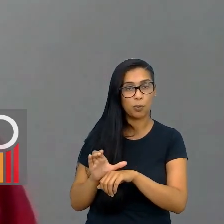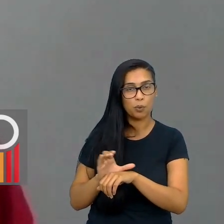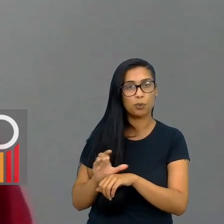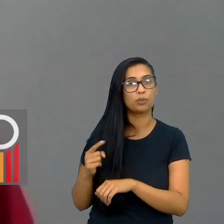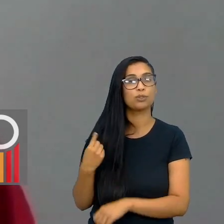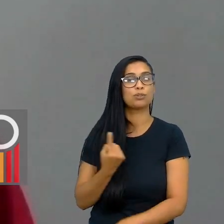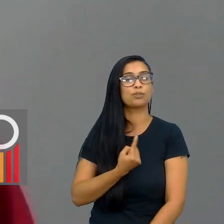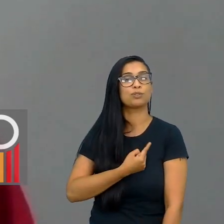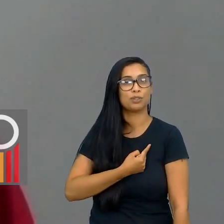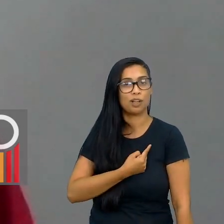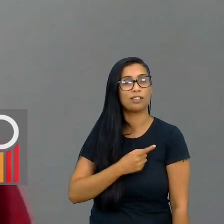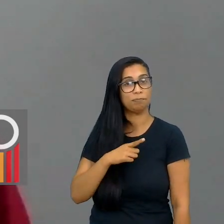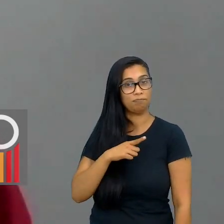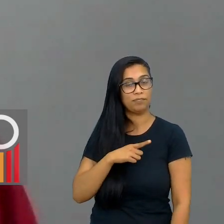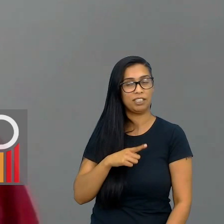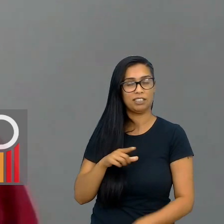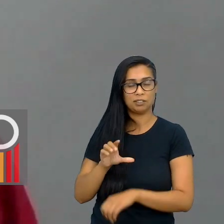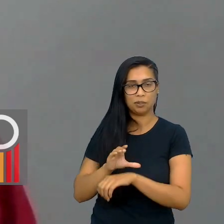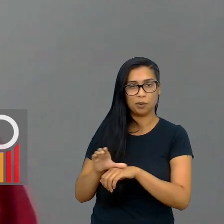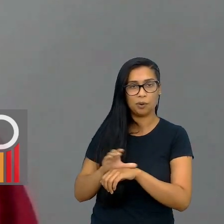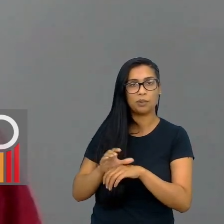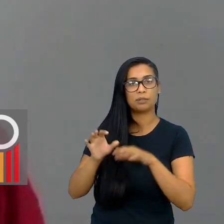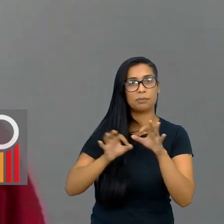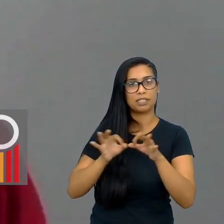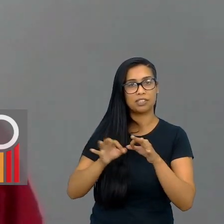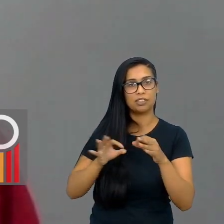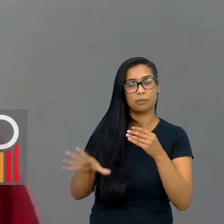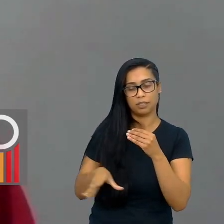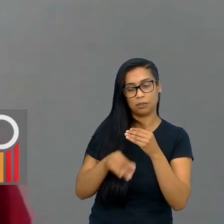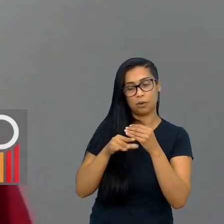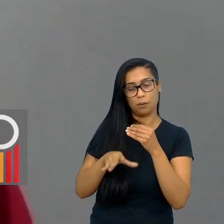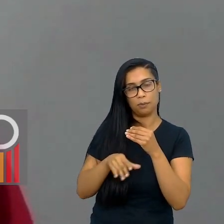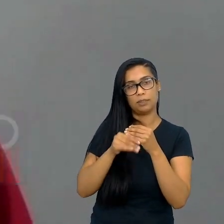bons frutos no seu planejamento